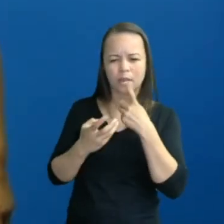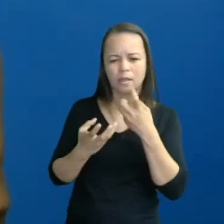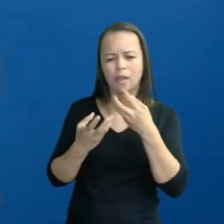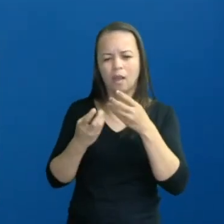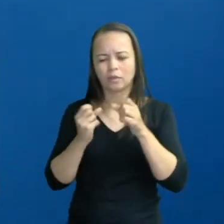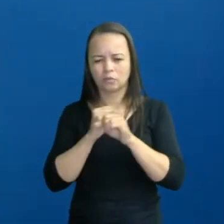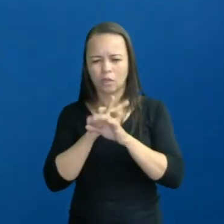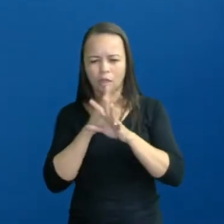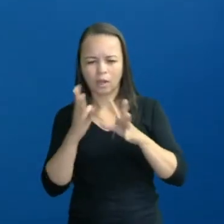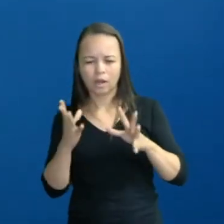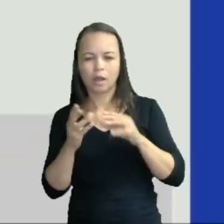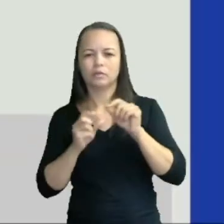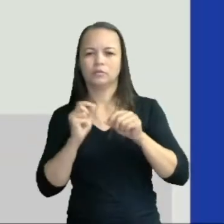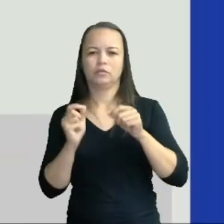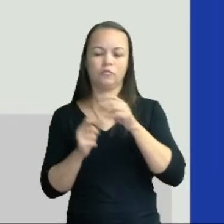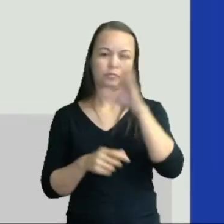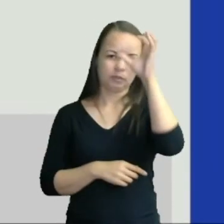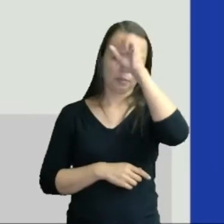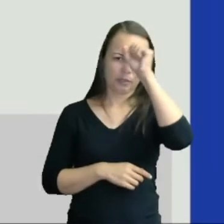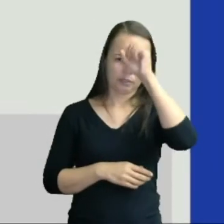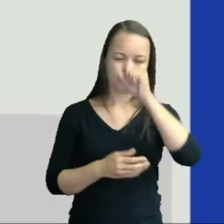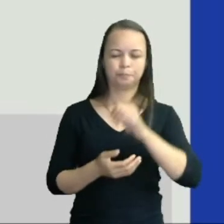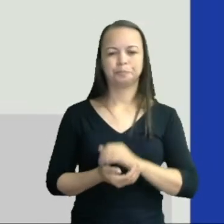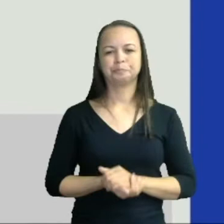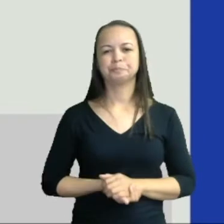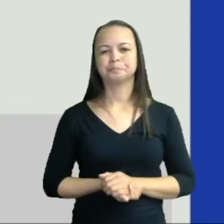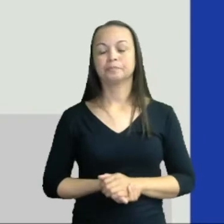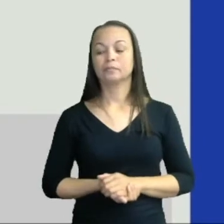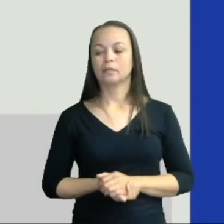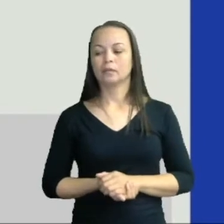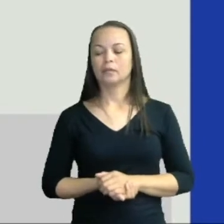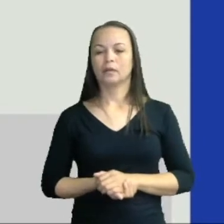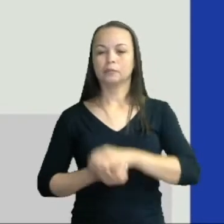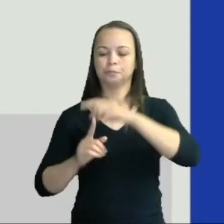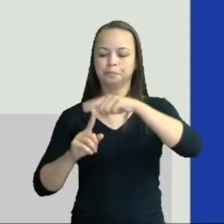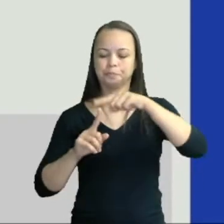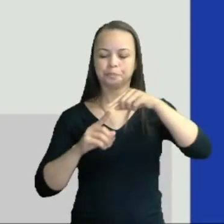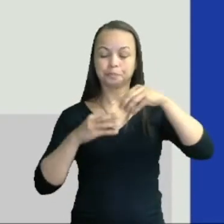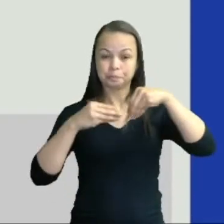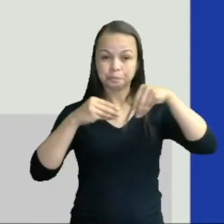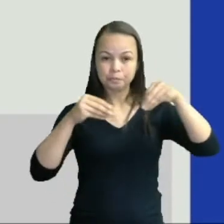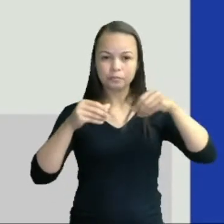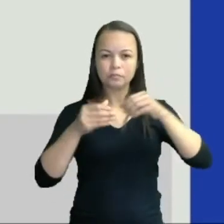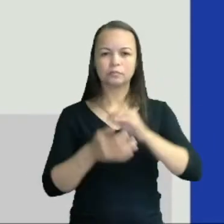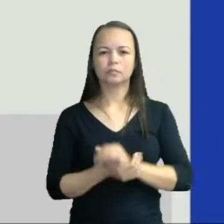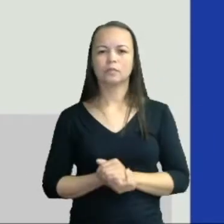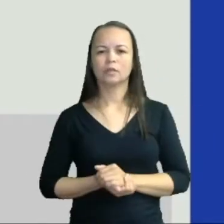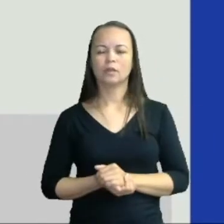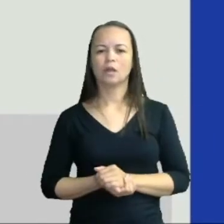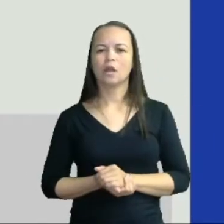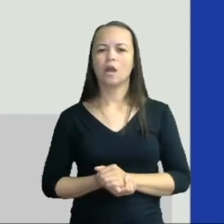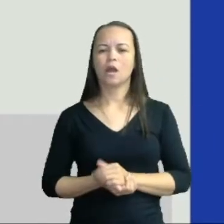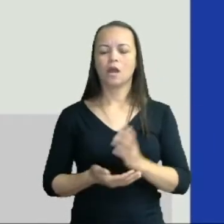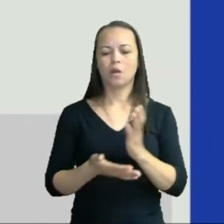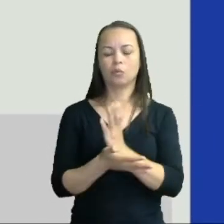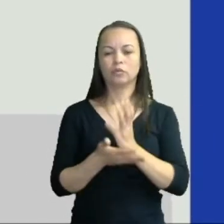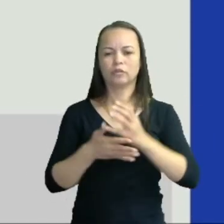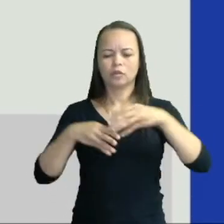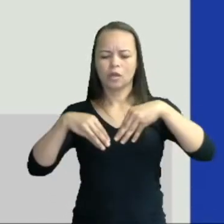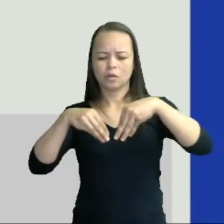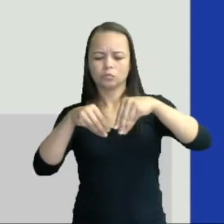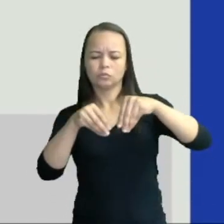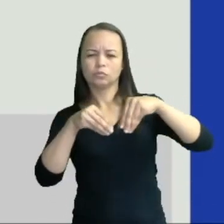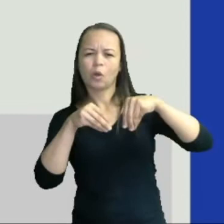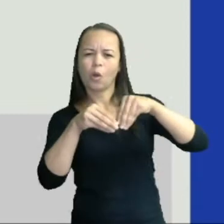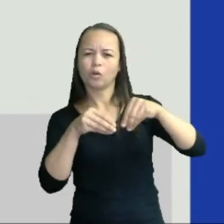vamos aprender. Vamos para a tela? Tipos de solo. Alguns fatores fazem com que os solos sejam